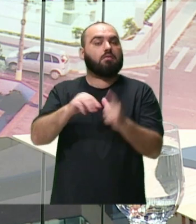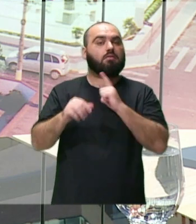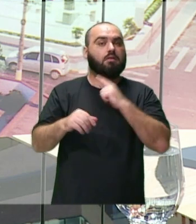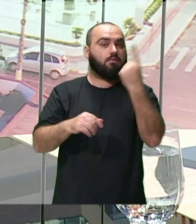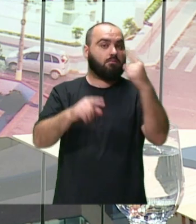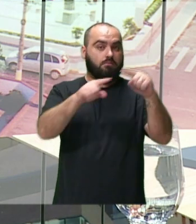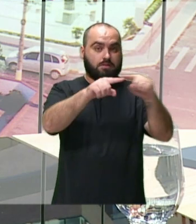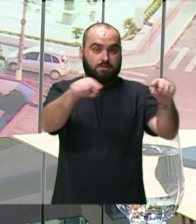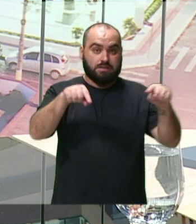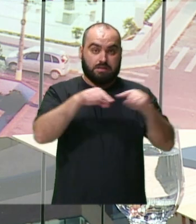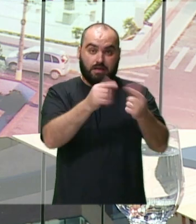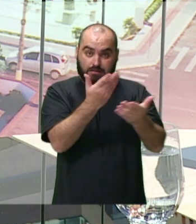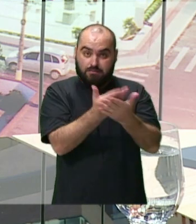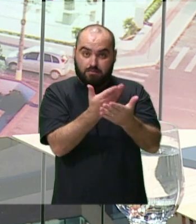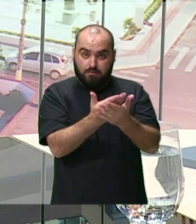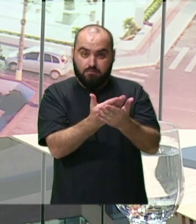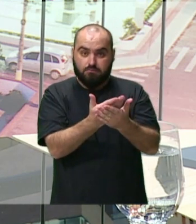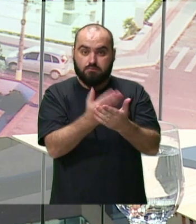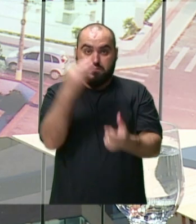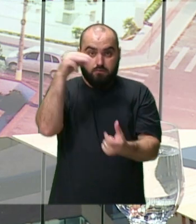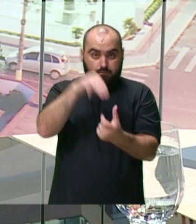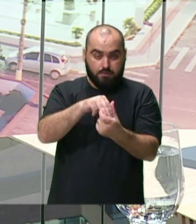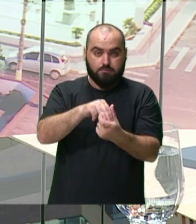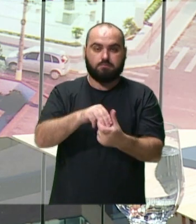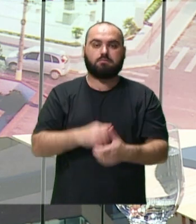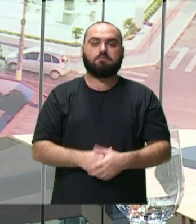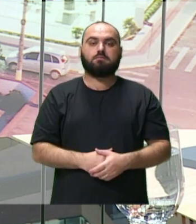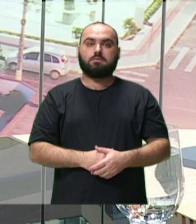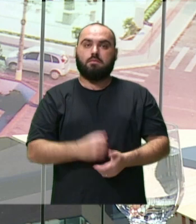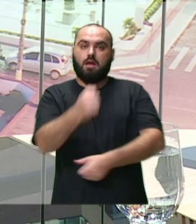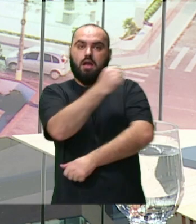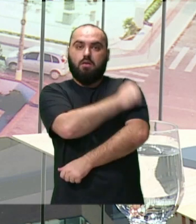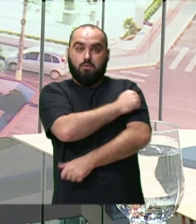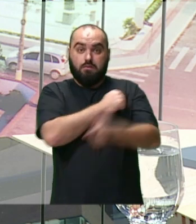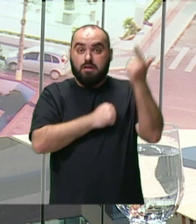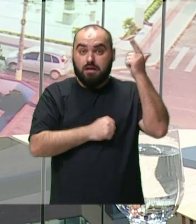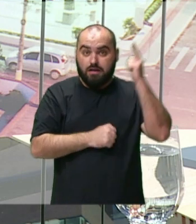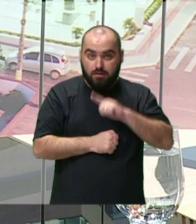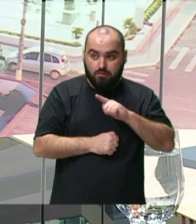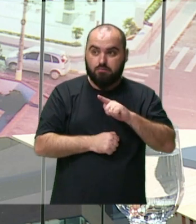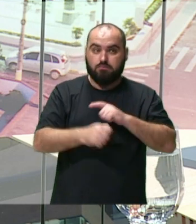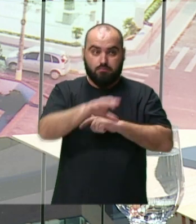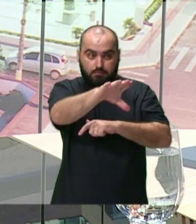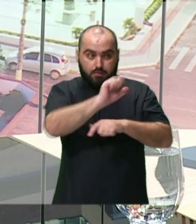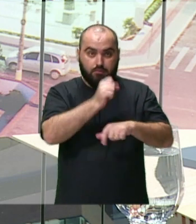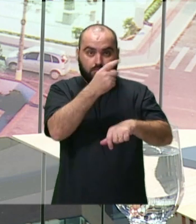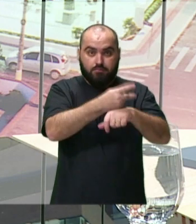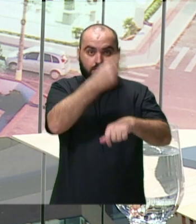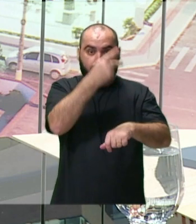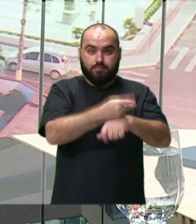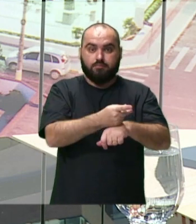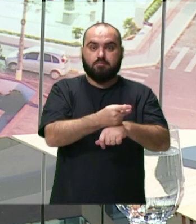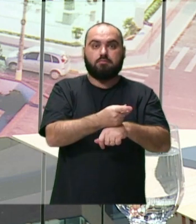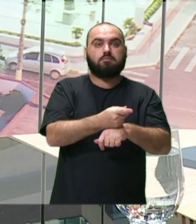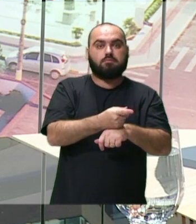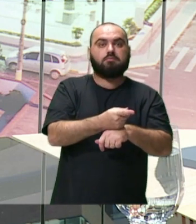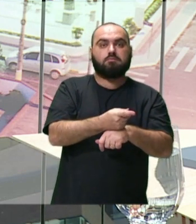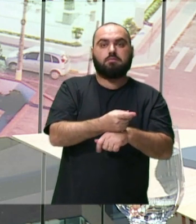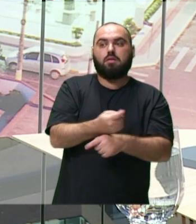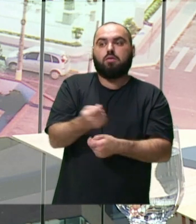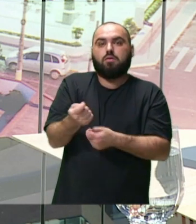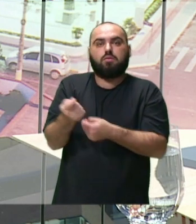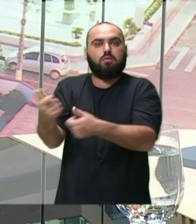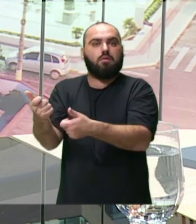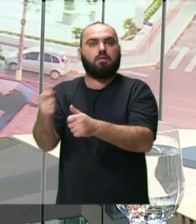de aula que os alunos que ganharam o prêmio pegaram o prêmio e deram em donativos para uma